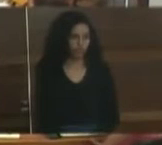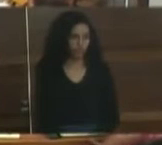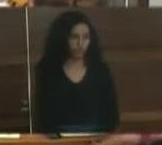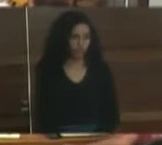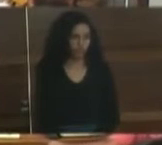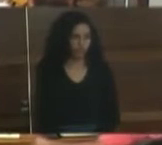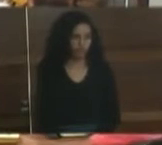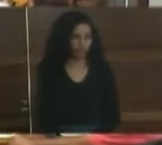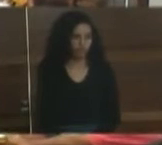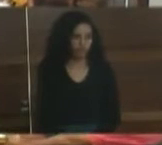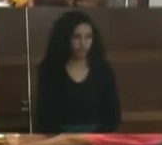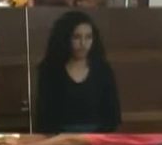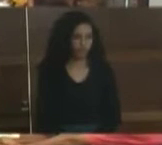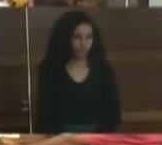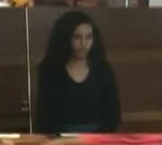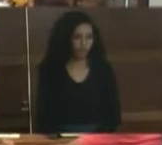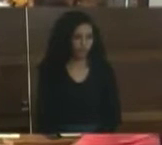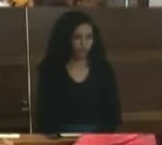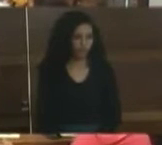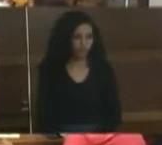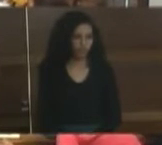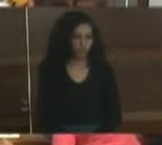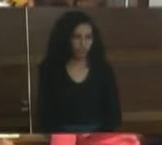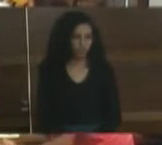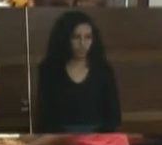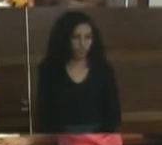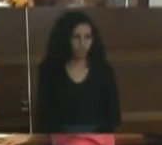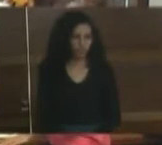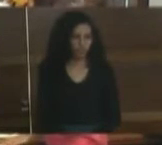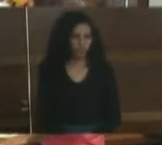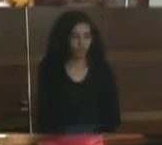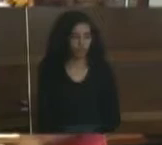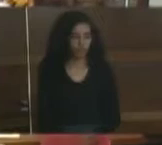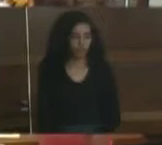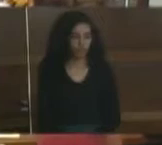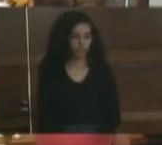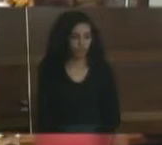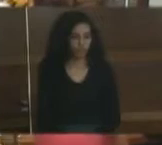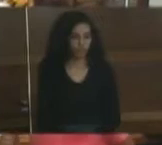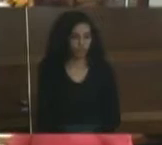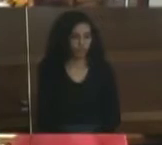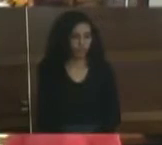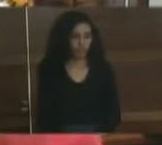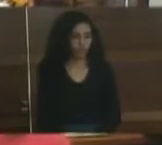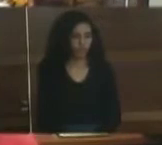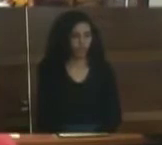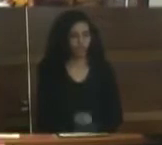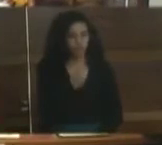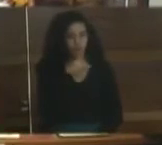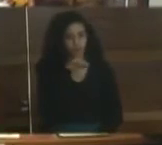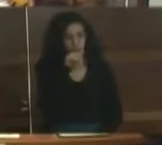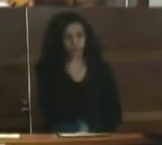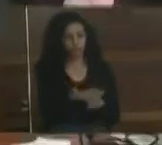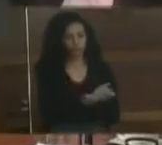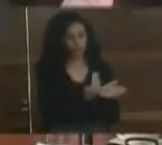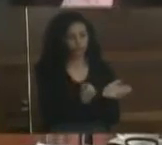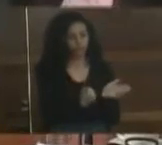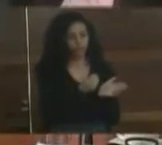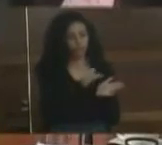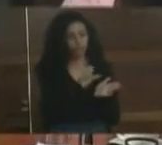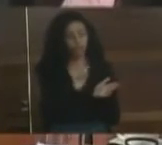e aí oi bom dia a todos página 18